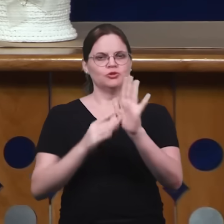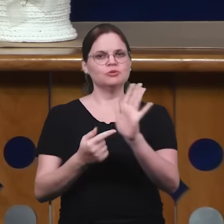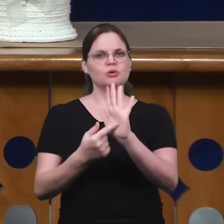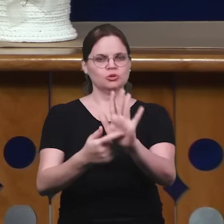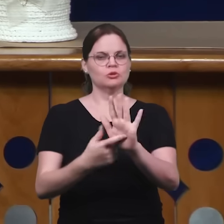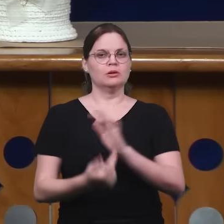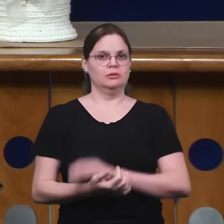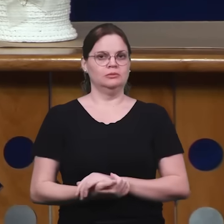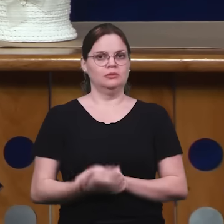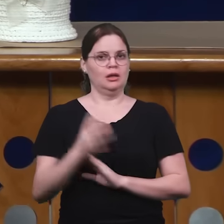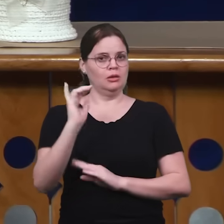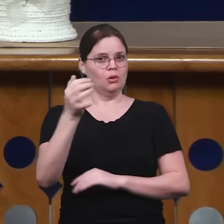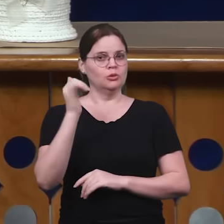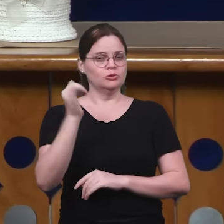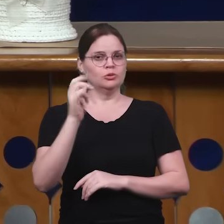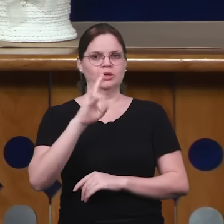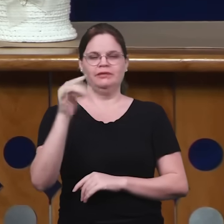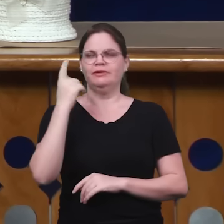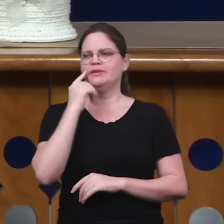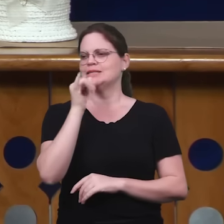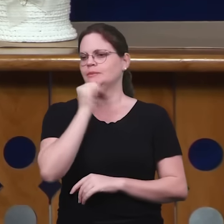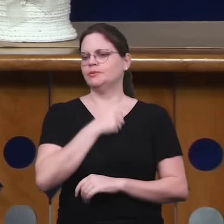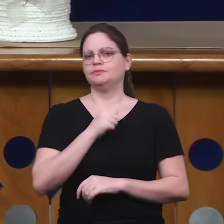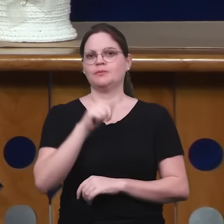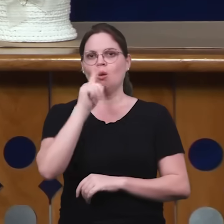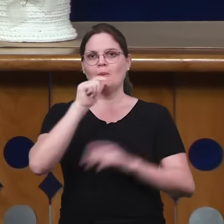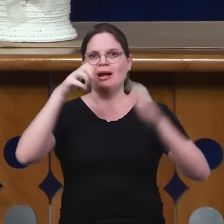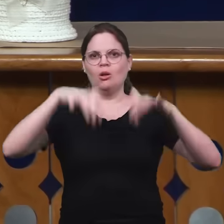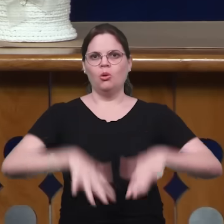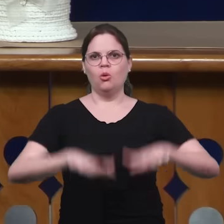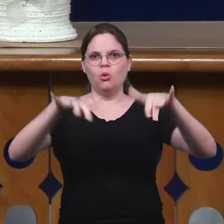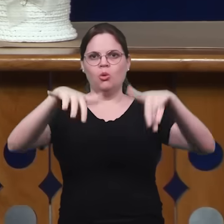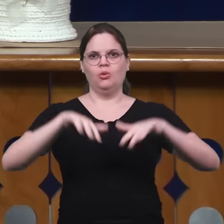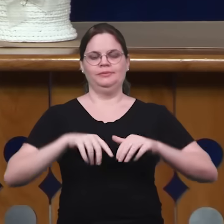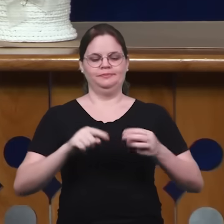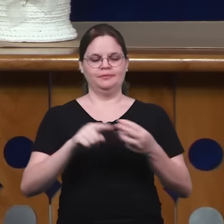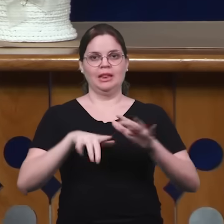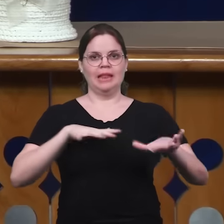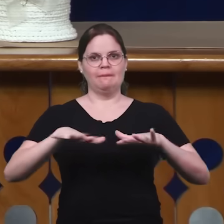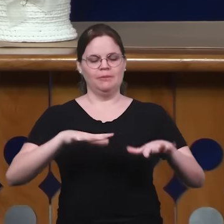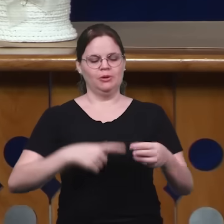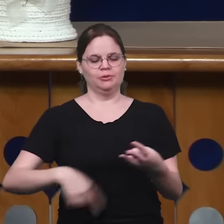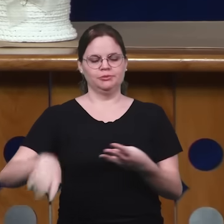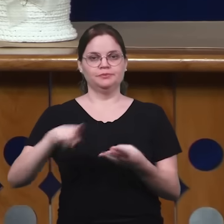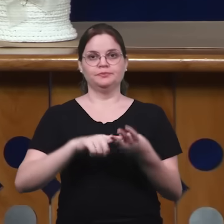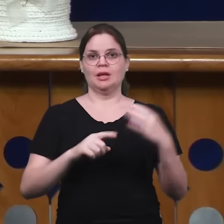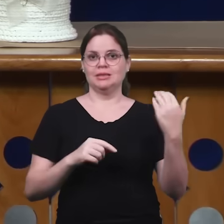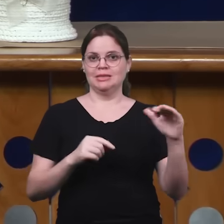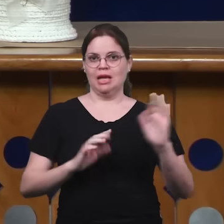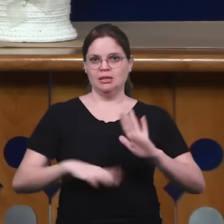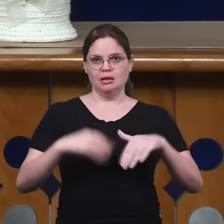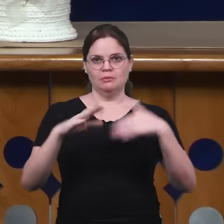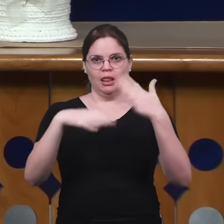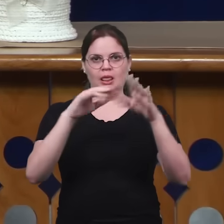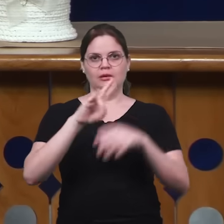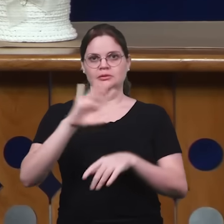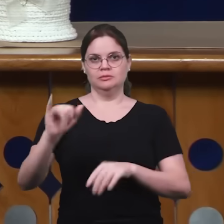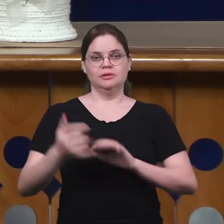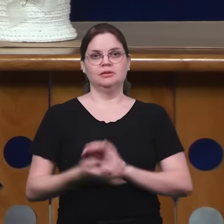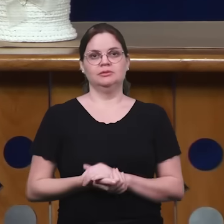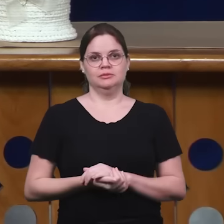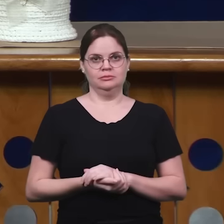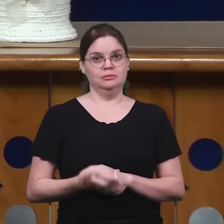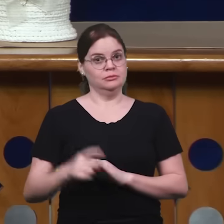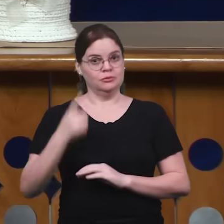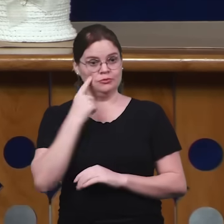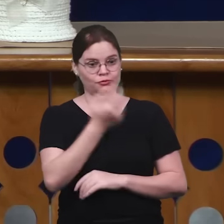registrado. Ele falou de maremoto, ele falou de terremoto, ele falou que a ciência se multiplicaria. Nós